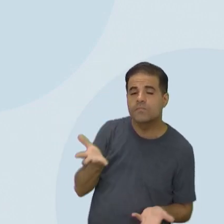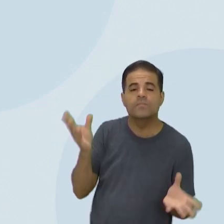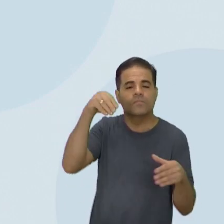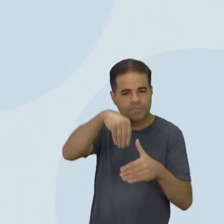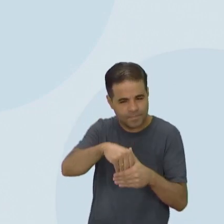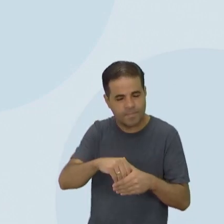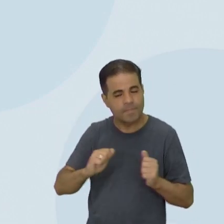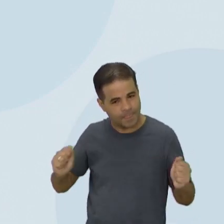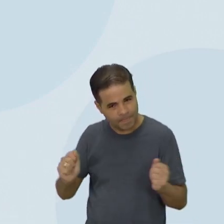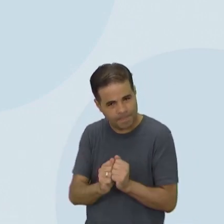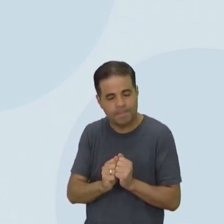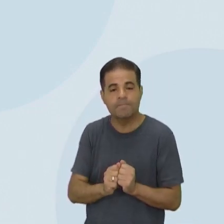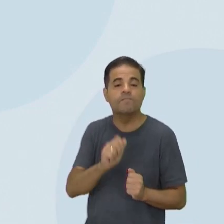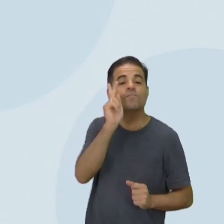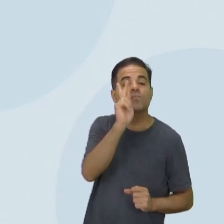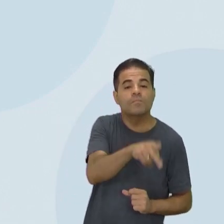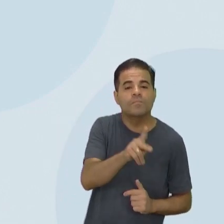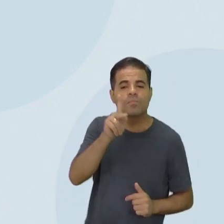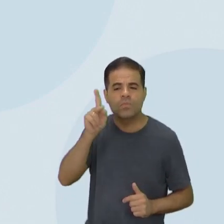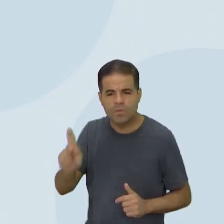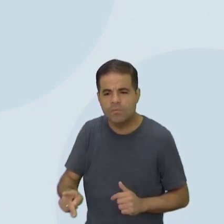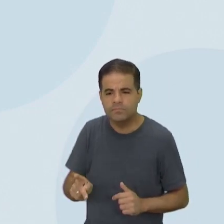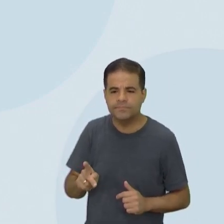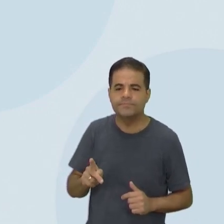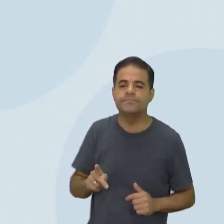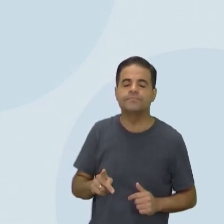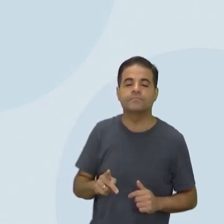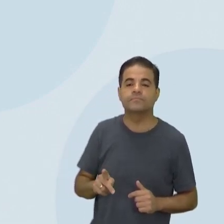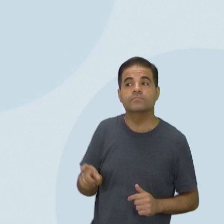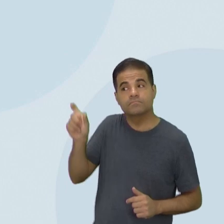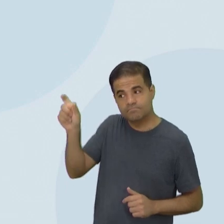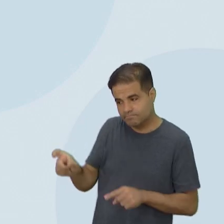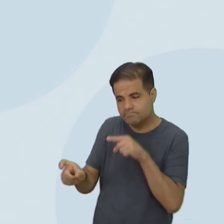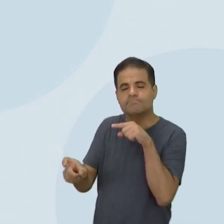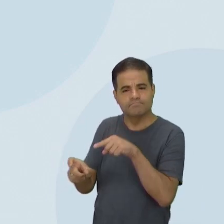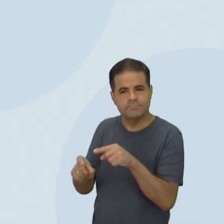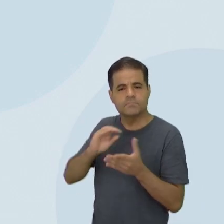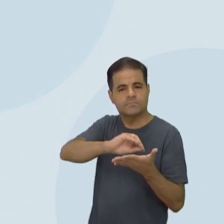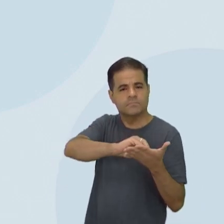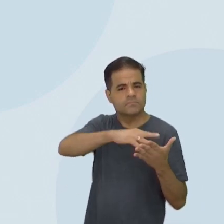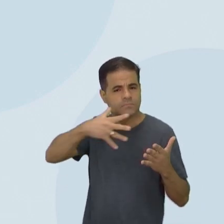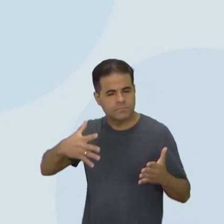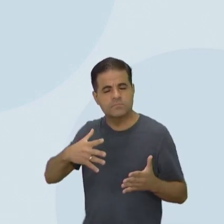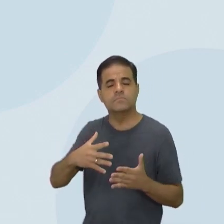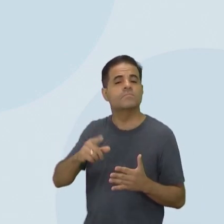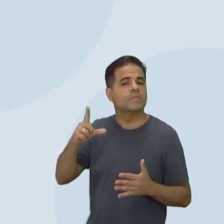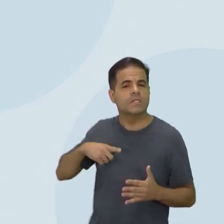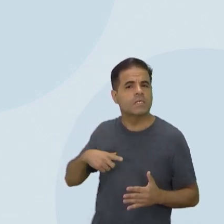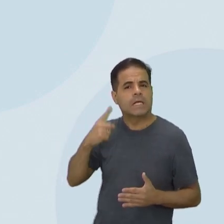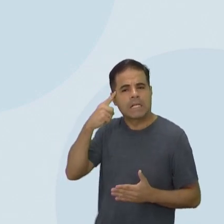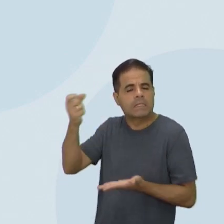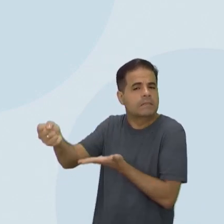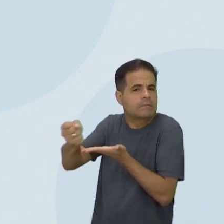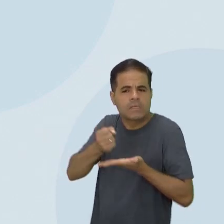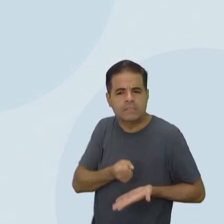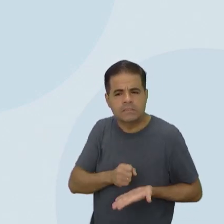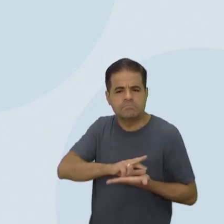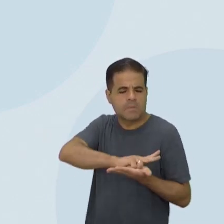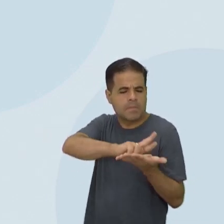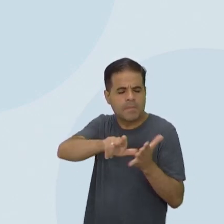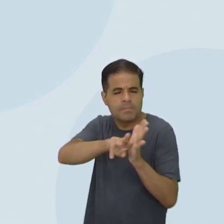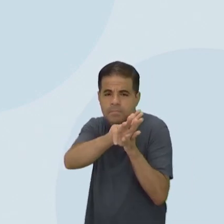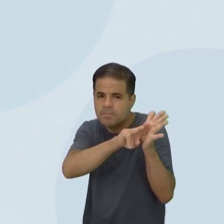entre elas. Então, professor, assim, a unidade curricular em si, ela traz